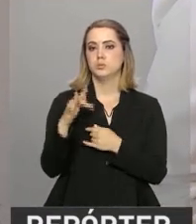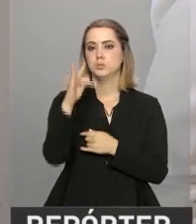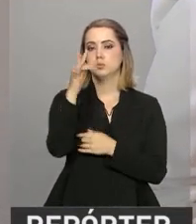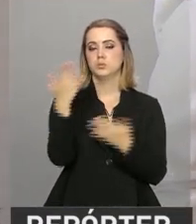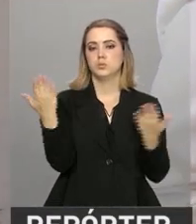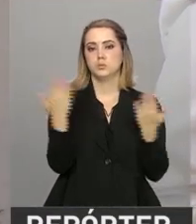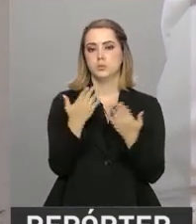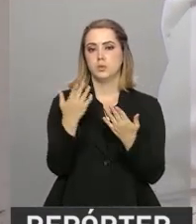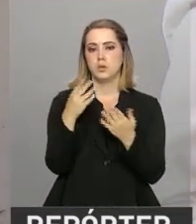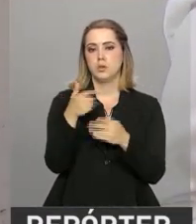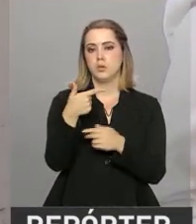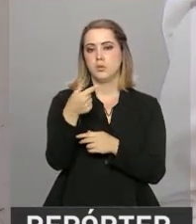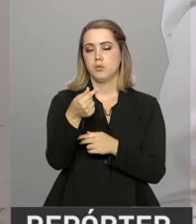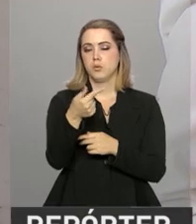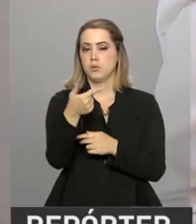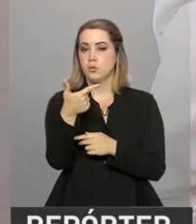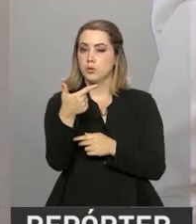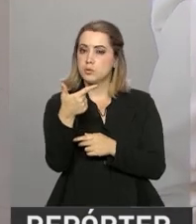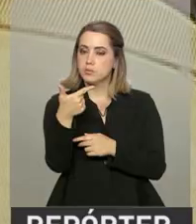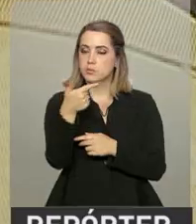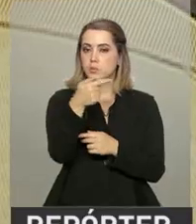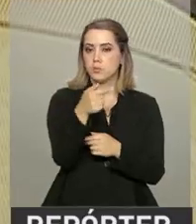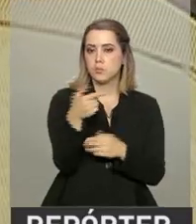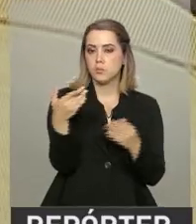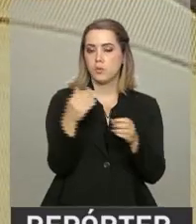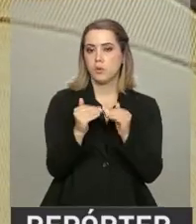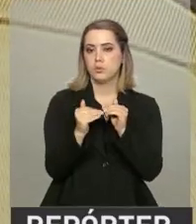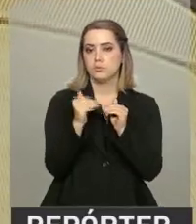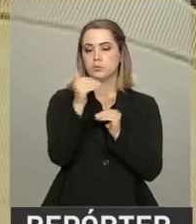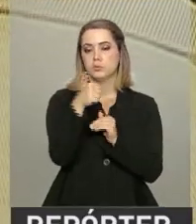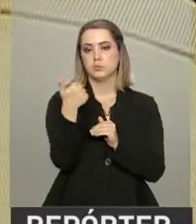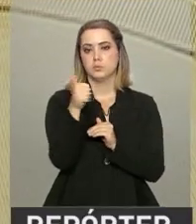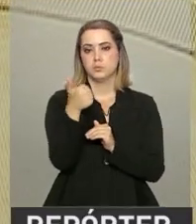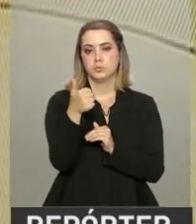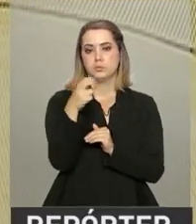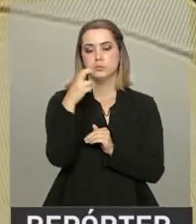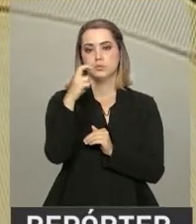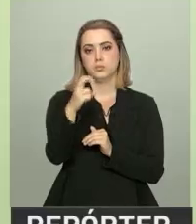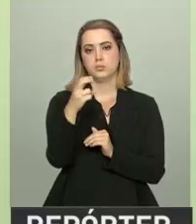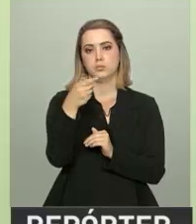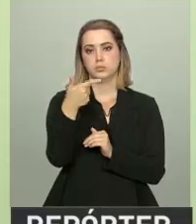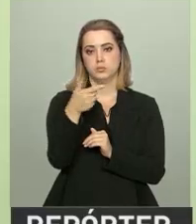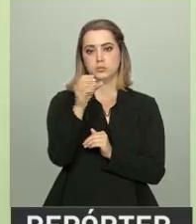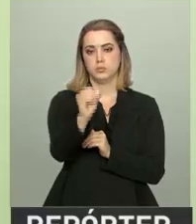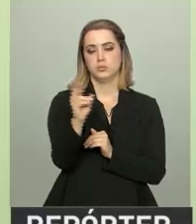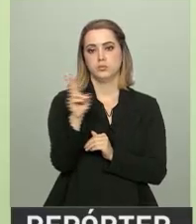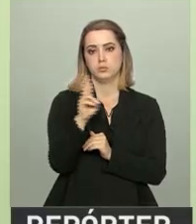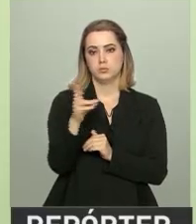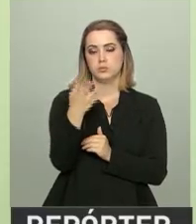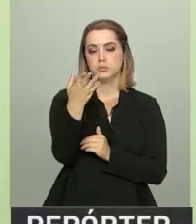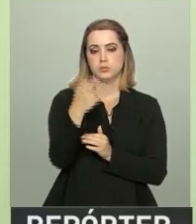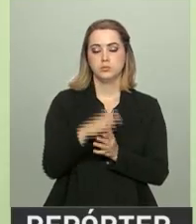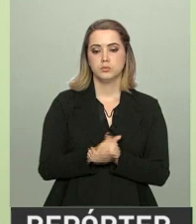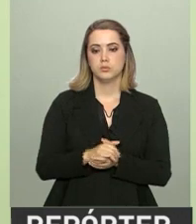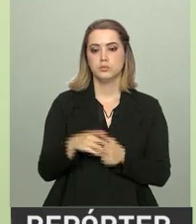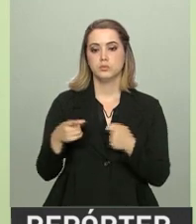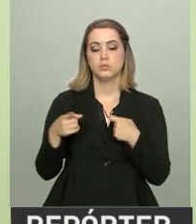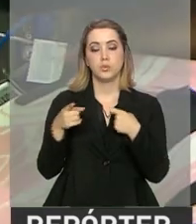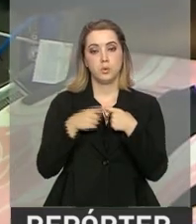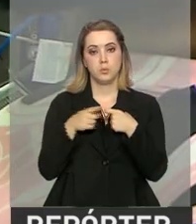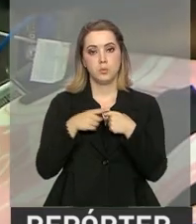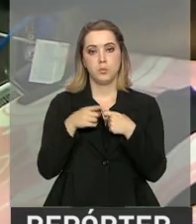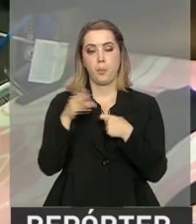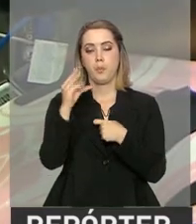de R 10.570 para r 11.520 o médico cubano José Félix